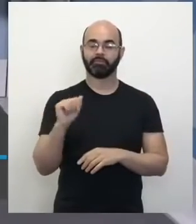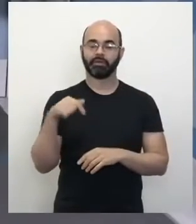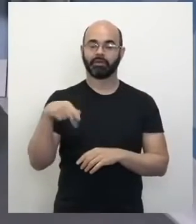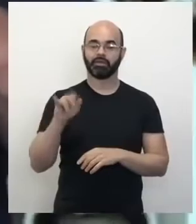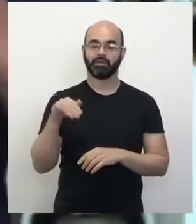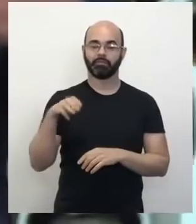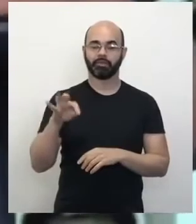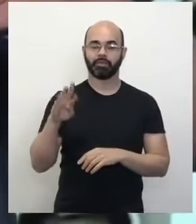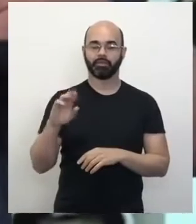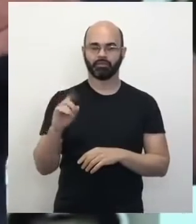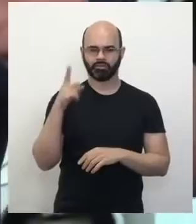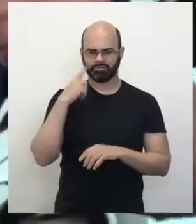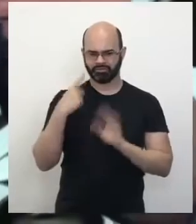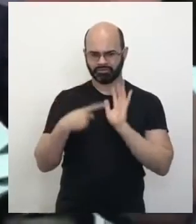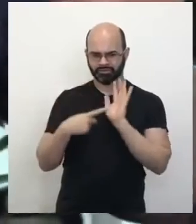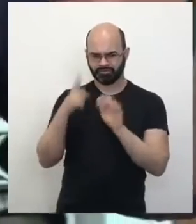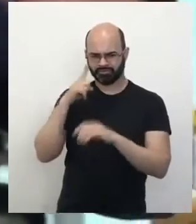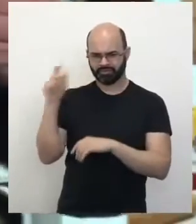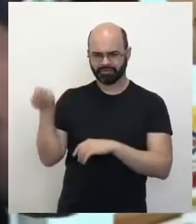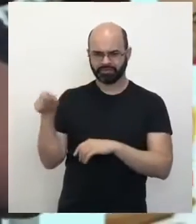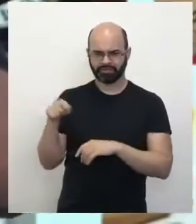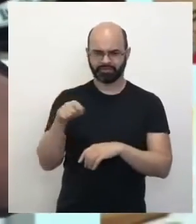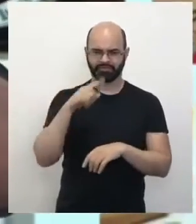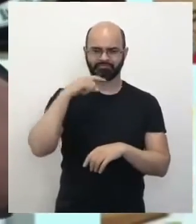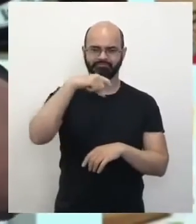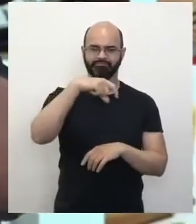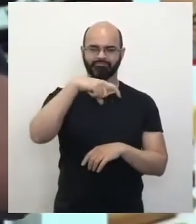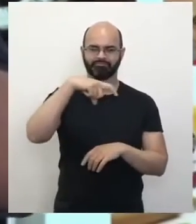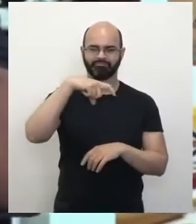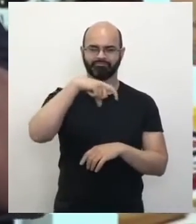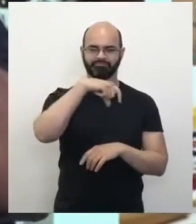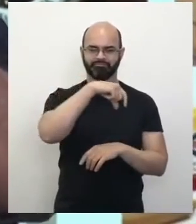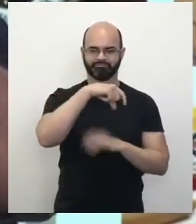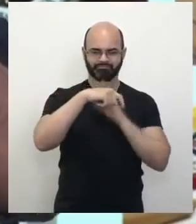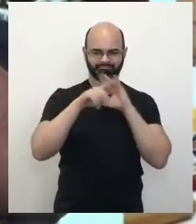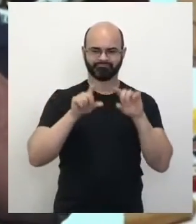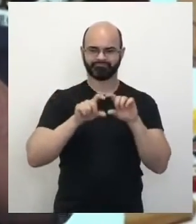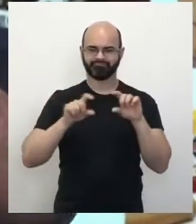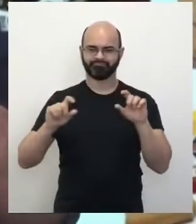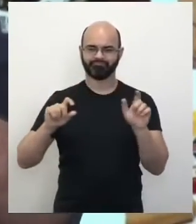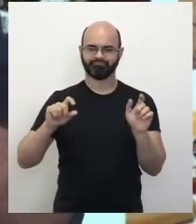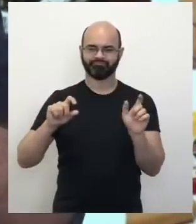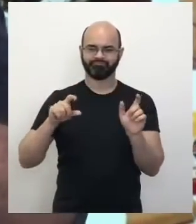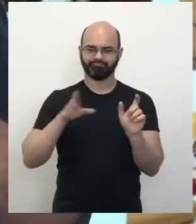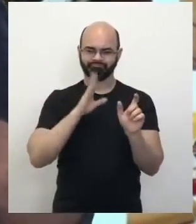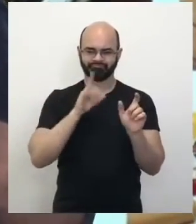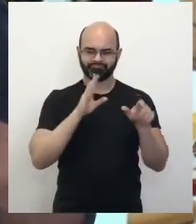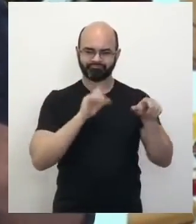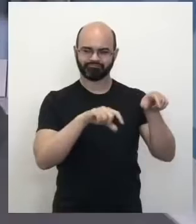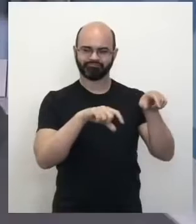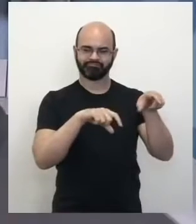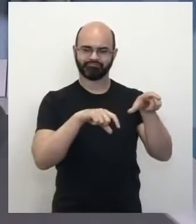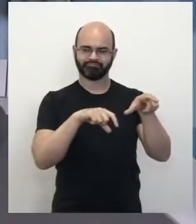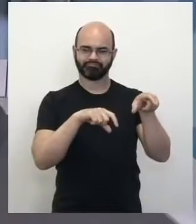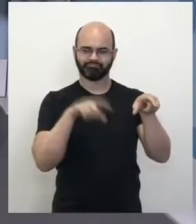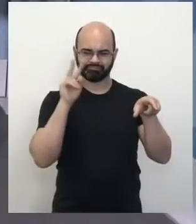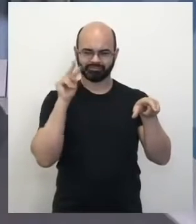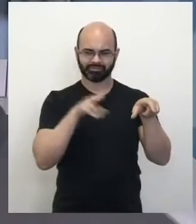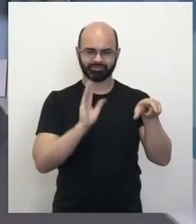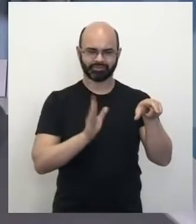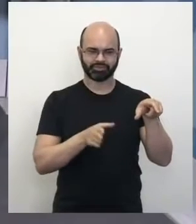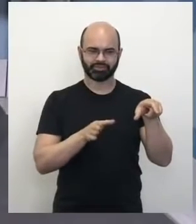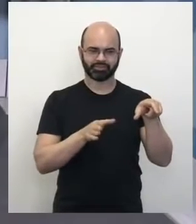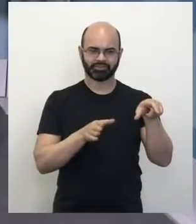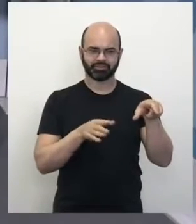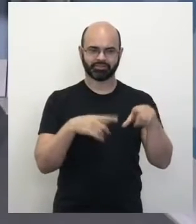dá para dar um close nele aqui, ó? Olha lá, o paquímetro. Você já viu um desse aqui, Jonas? Eu já. Né? Sabe por quê? Quando